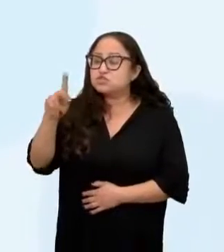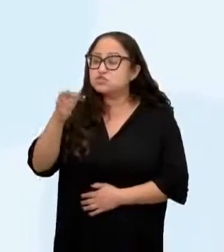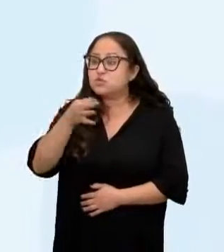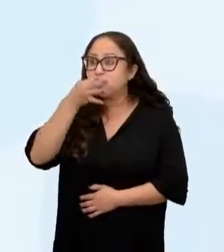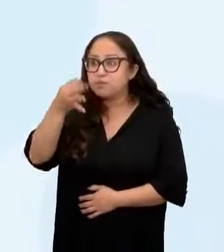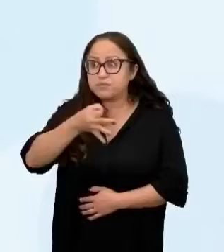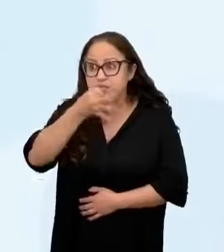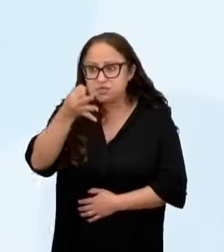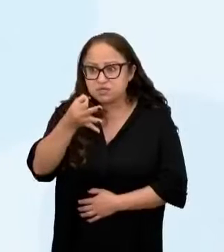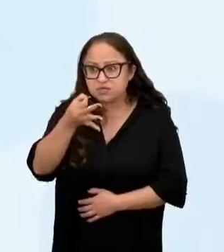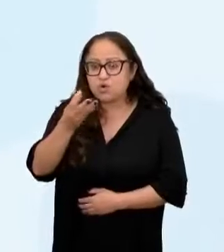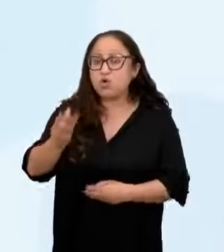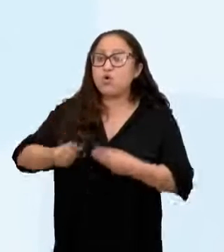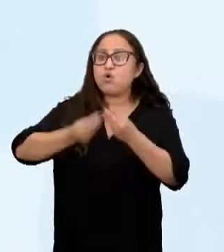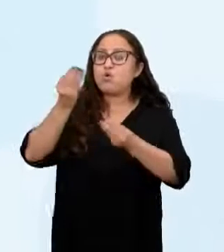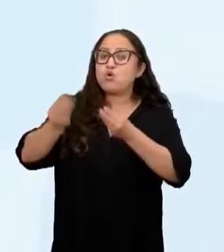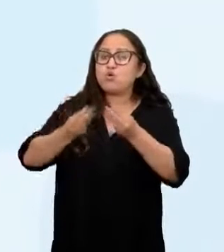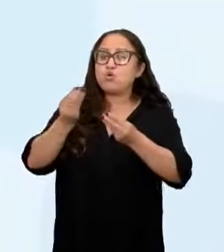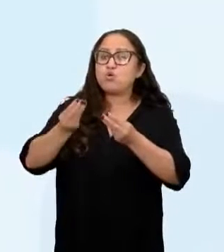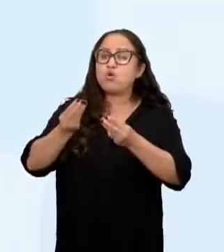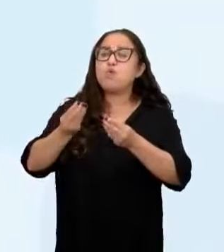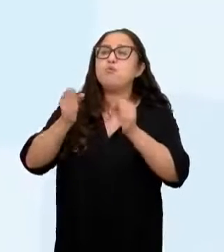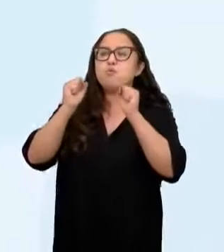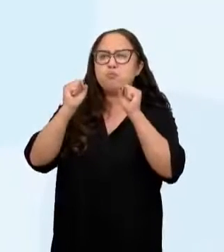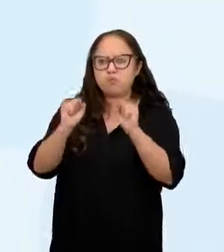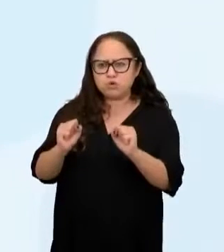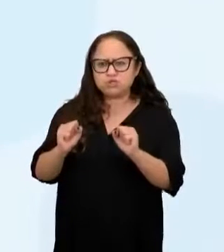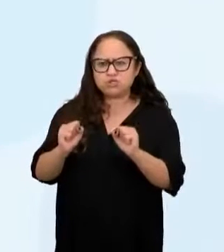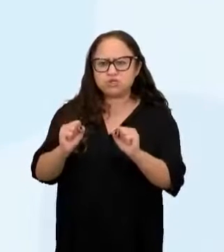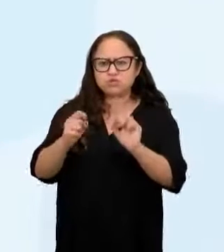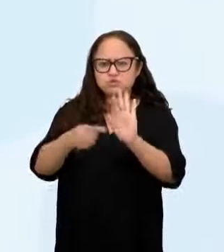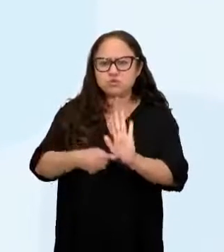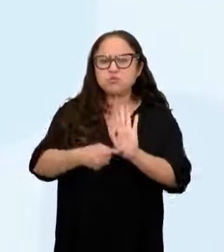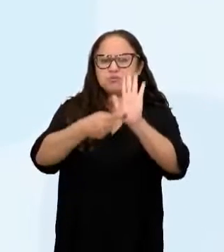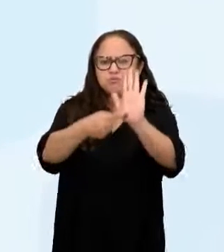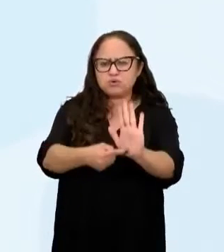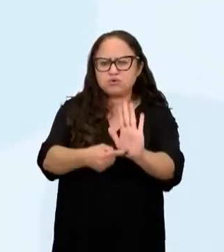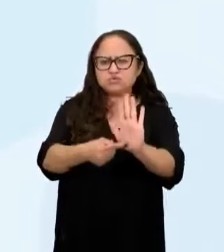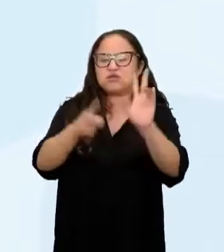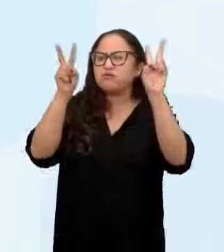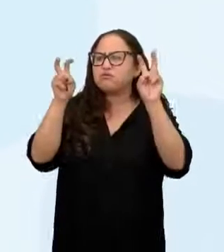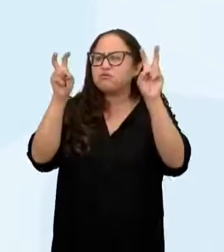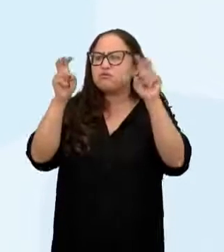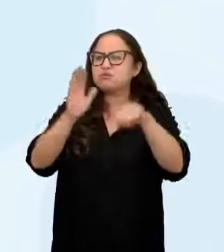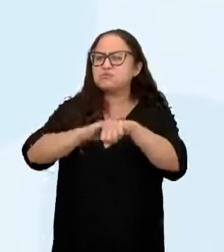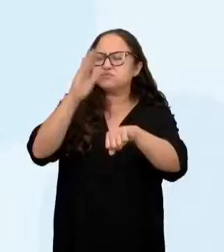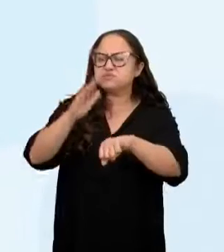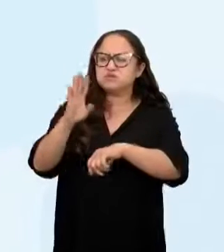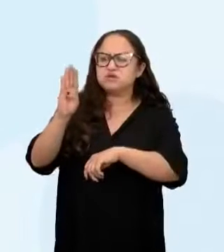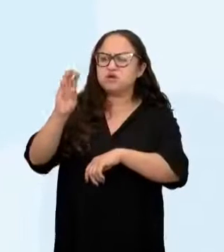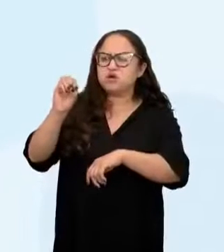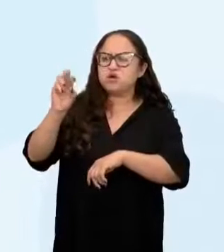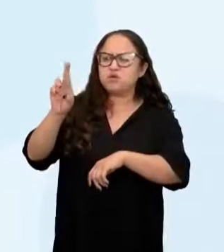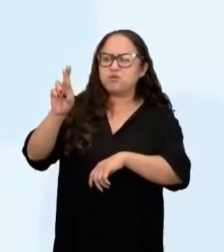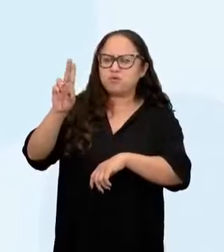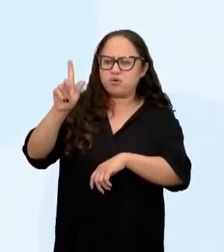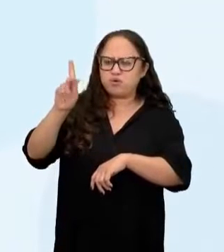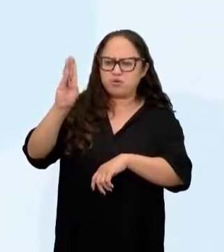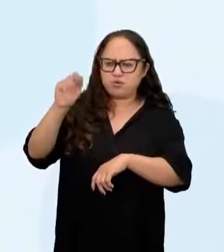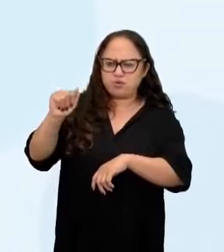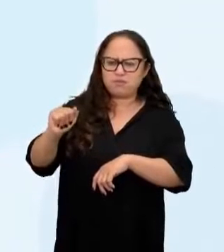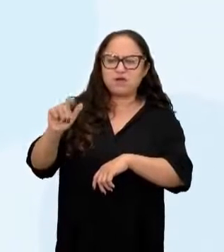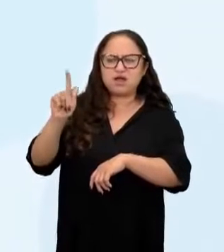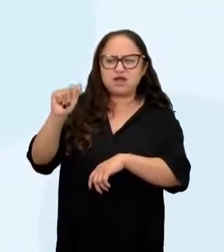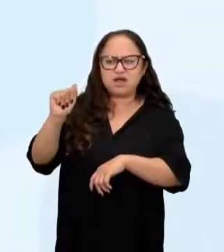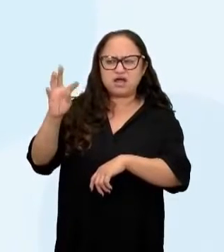opinião, como é possível emitir uma opinião sobre esse assunto que você falou, tanto estátua do Borba Gato, questão política, questão de pandemia,